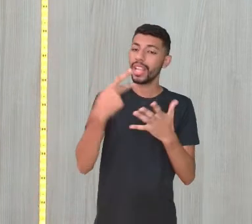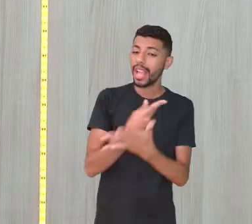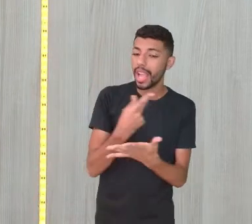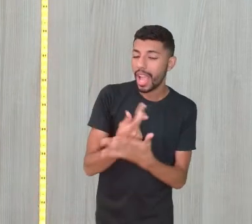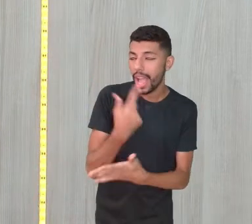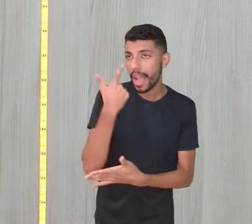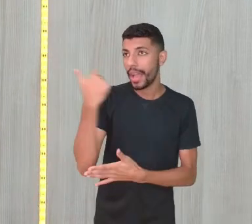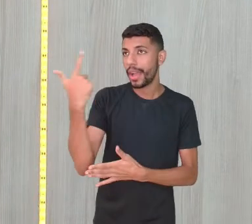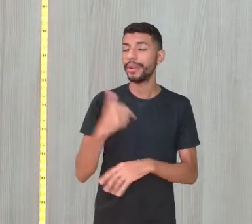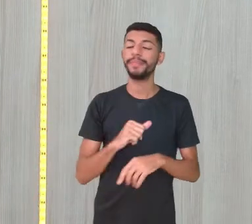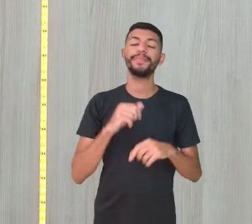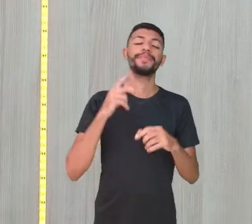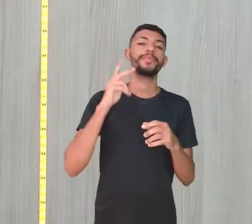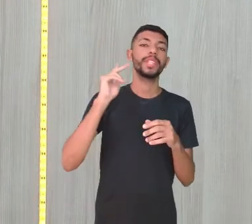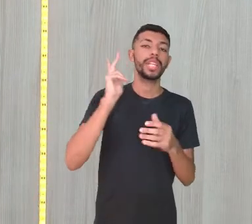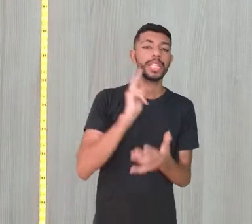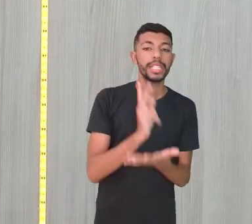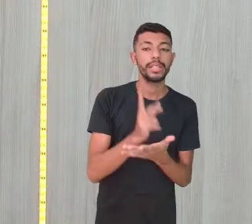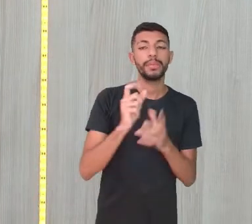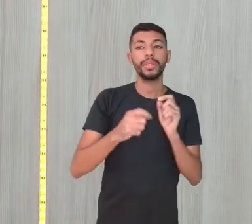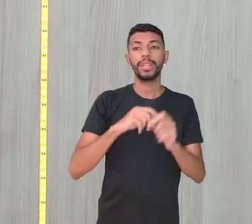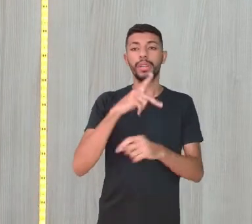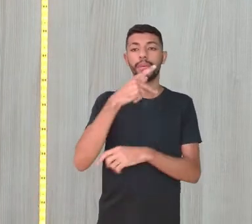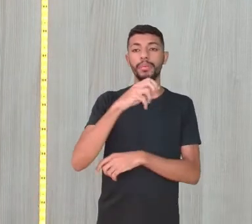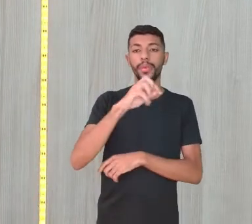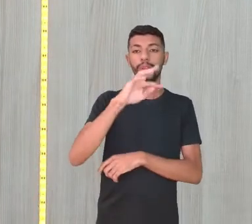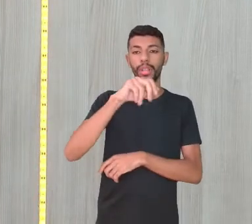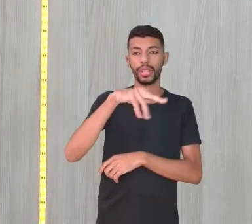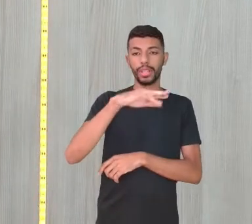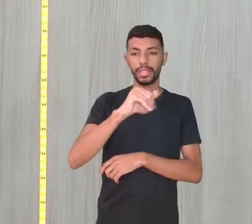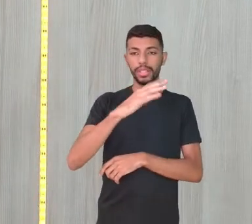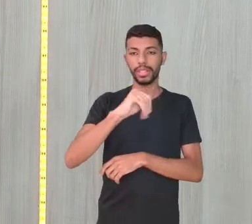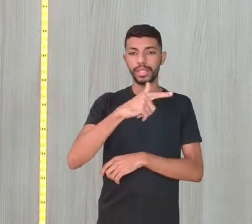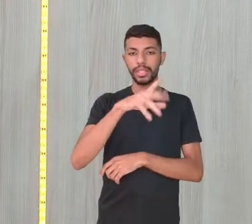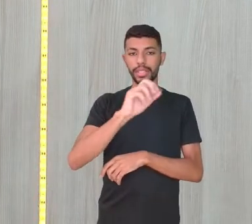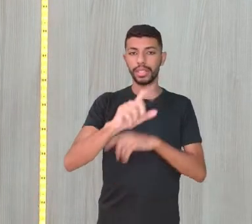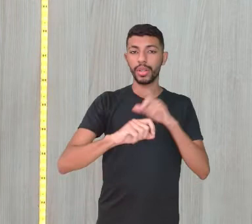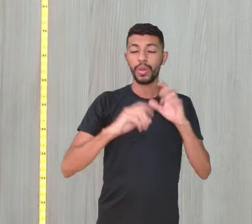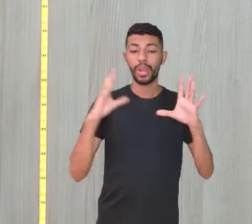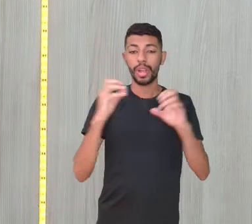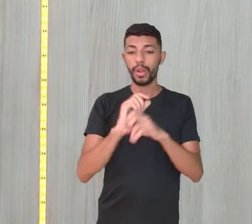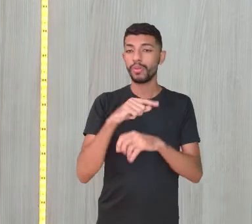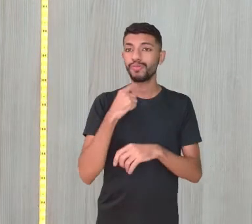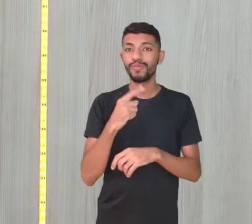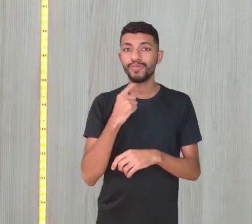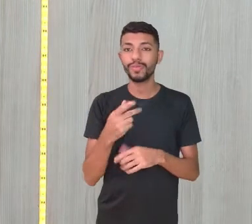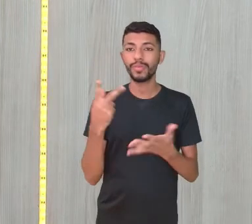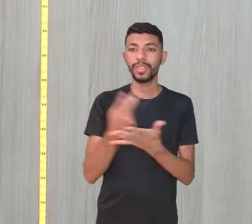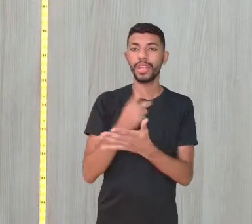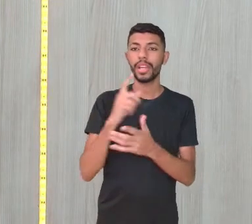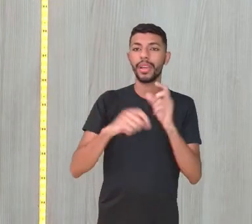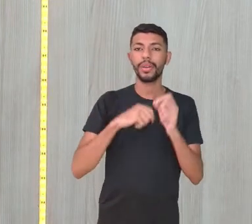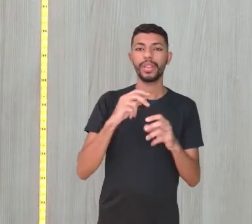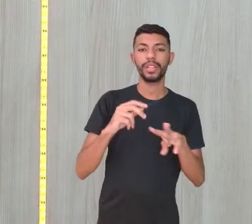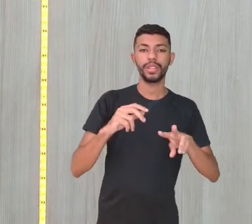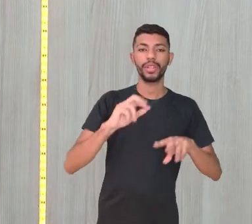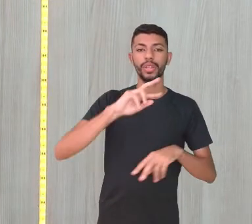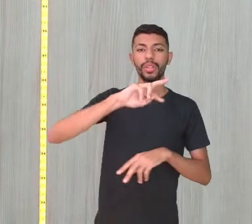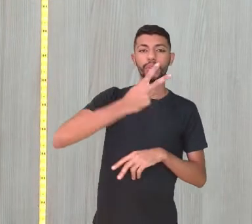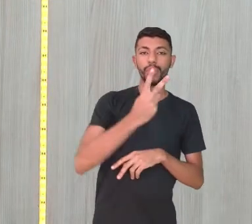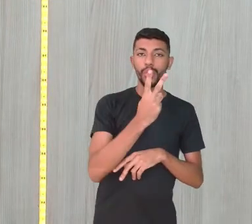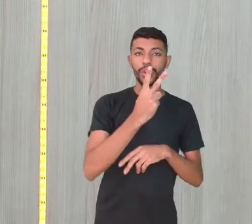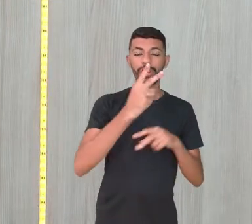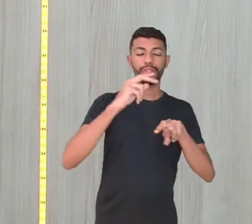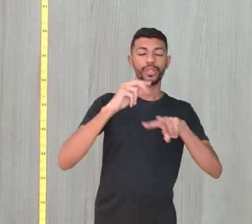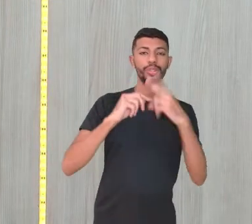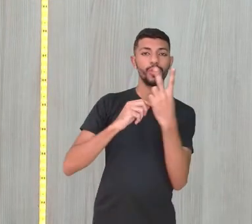digo que a única potenciação, o único cálculo que você não tem como errar é o 2 elevado ao quadrado, né? Porque se